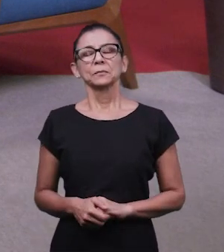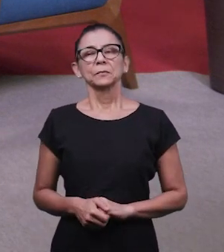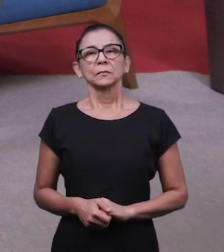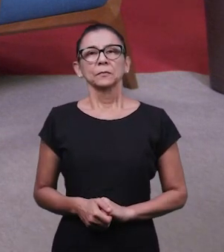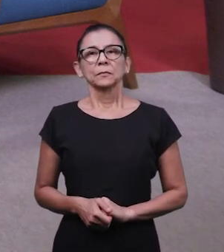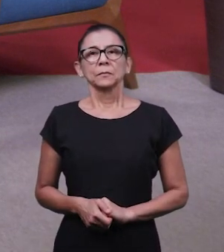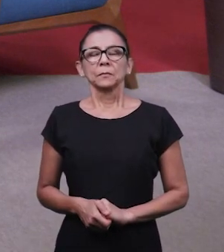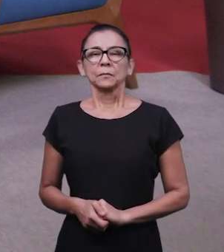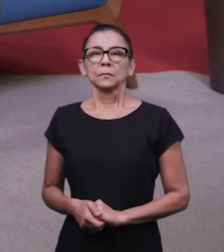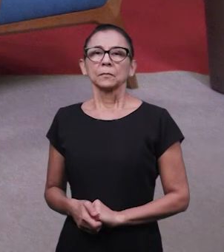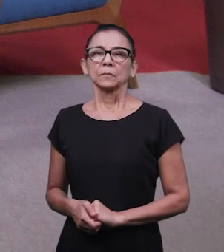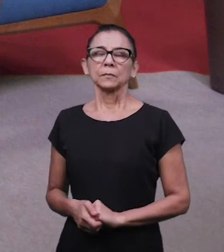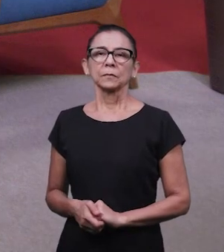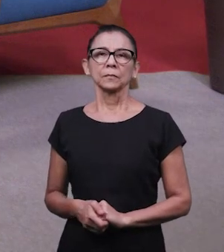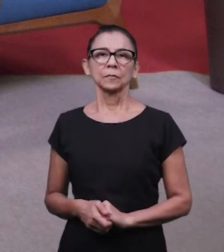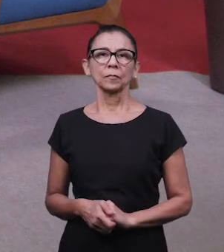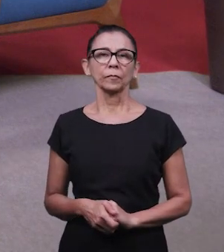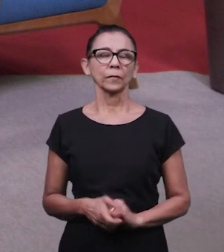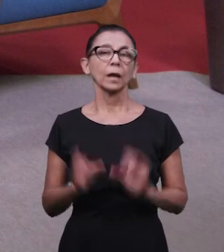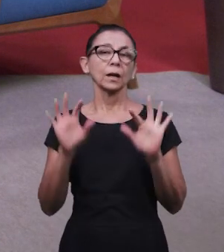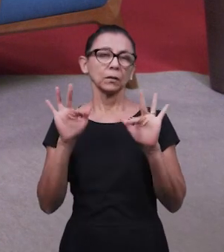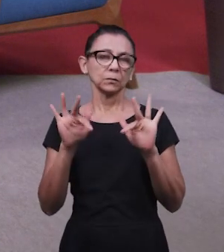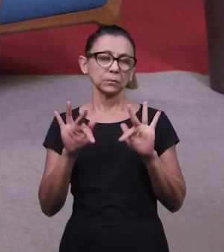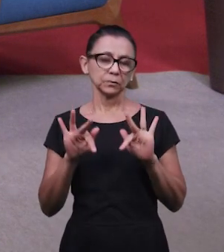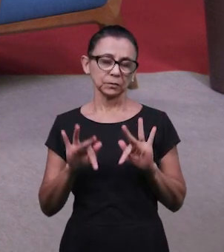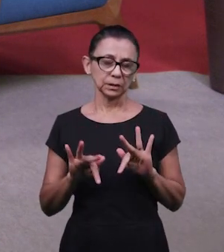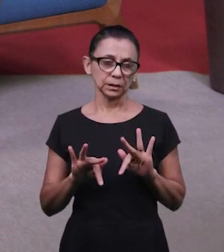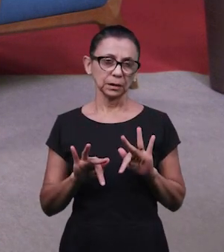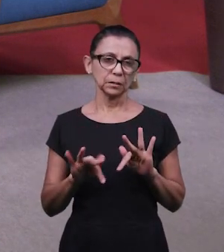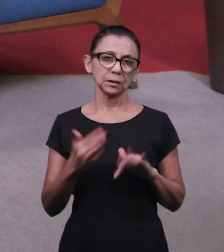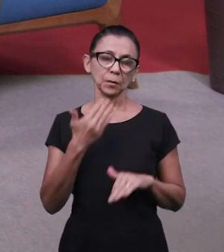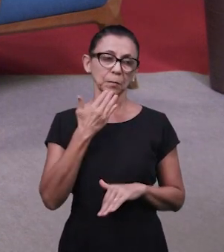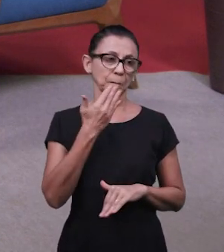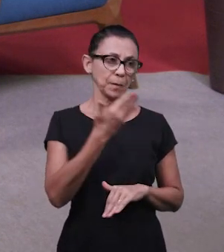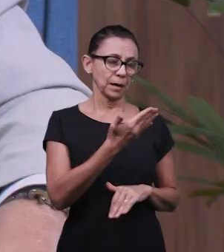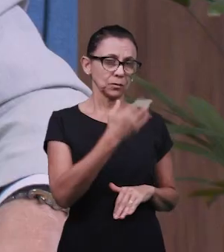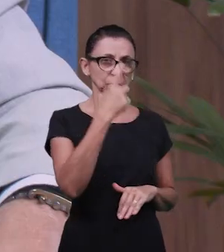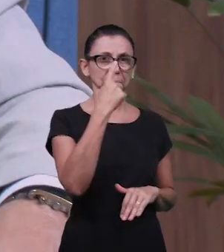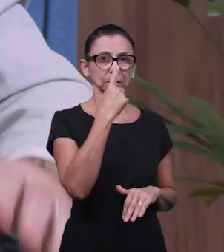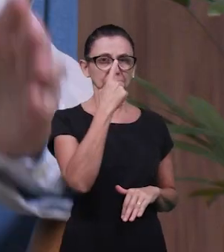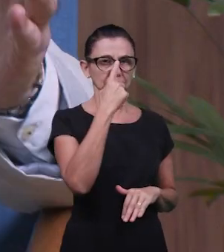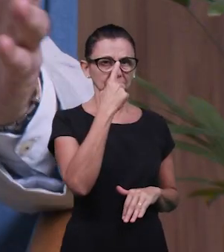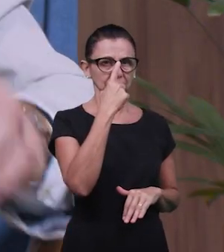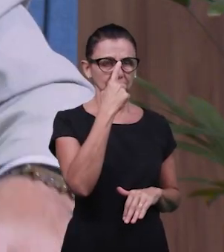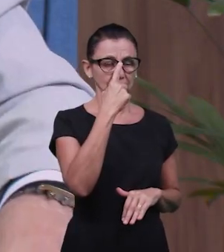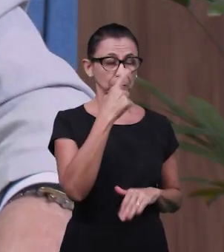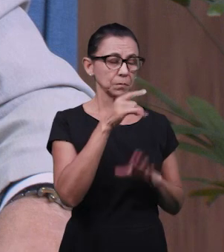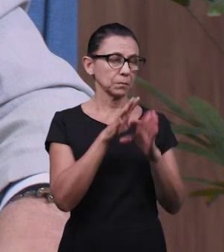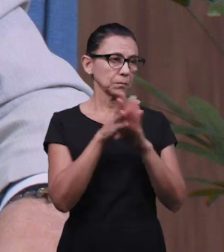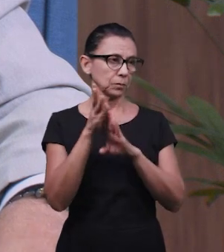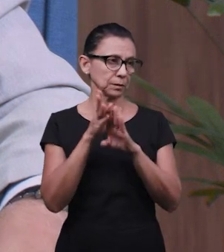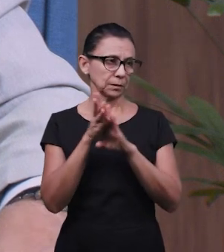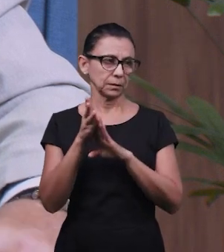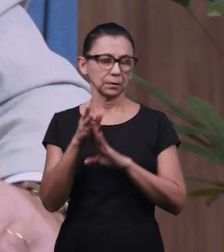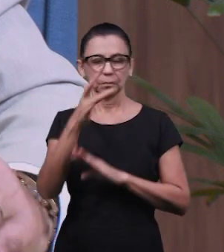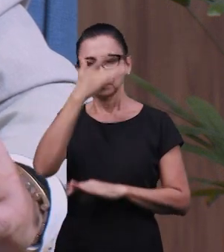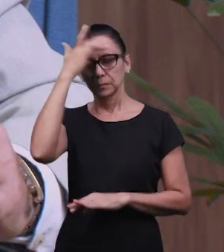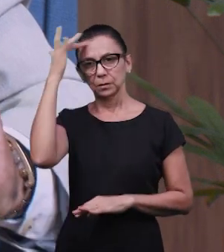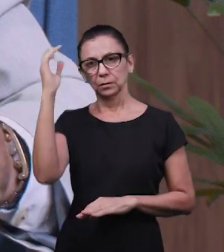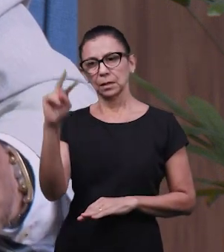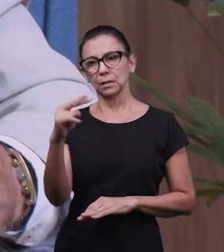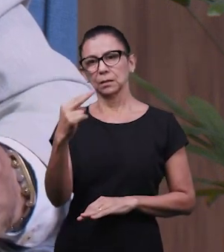de novo. Agora, quem, como Daniel disse, está o texto aqui, faz a vontade de Deus, permanece para sempre na